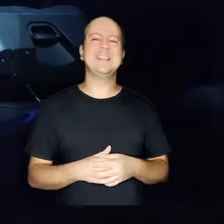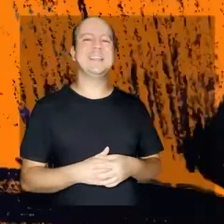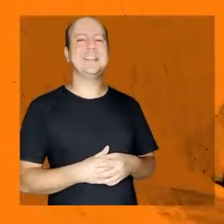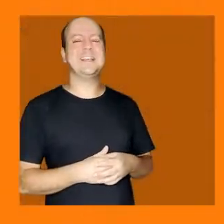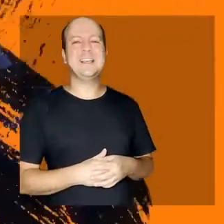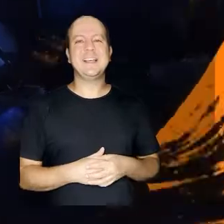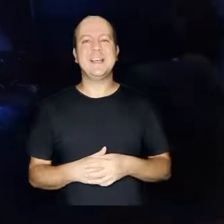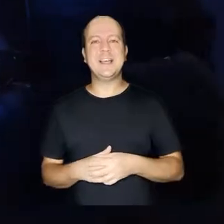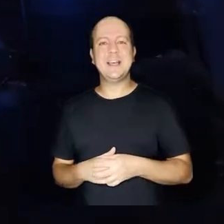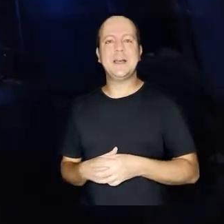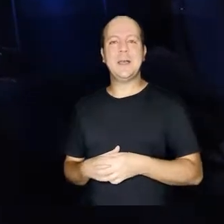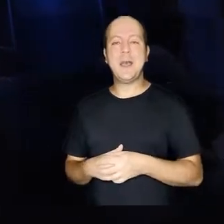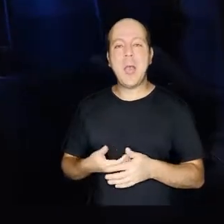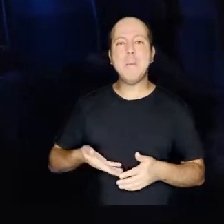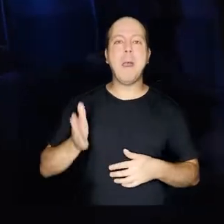Abra os braços